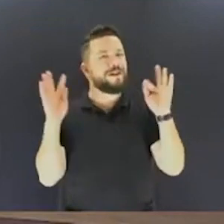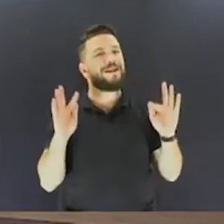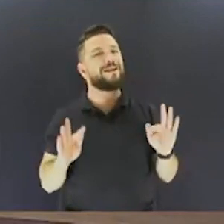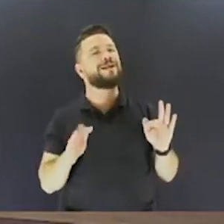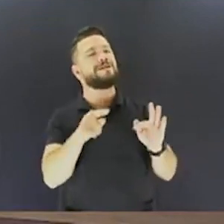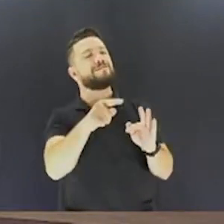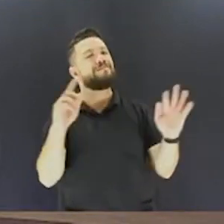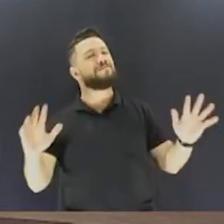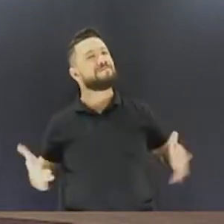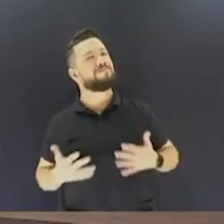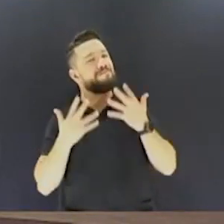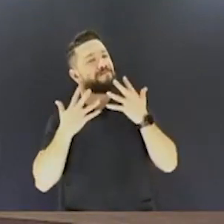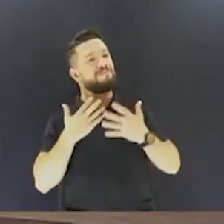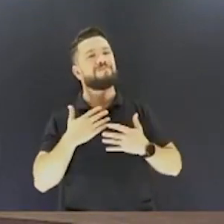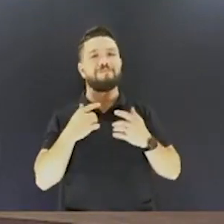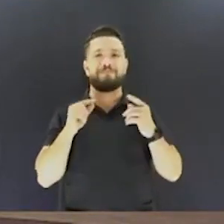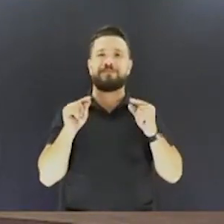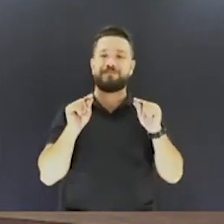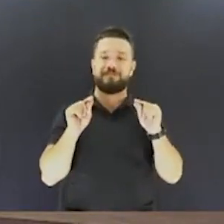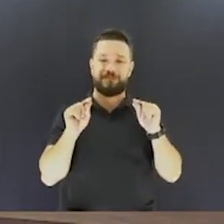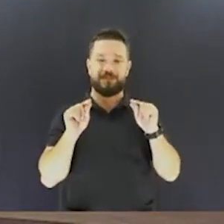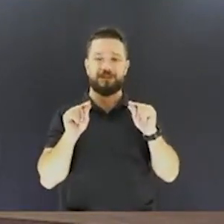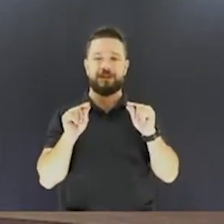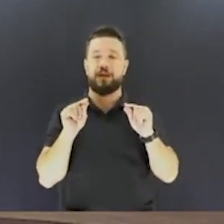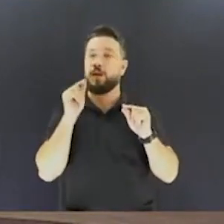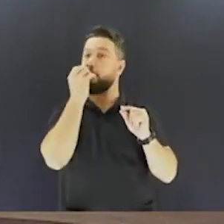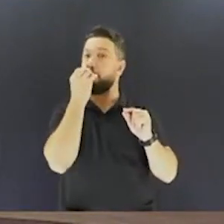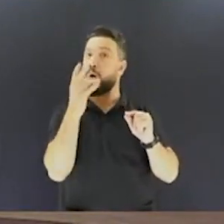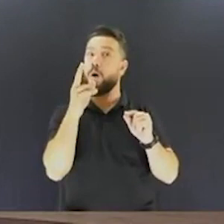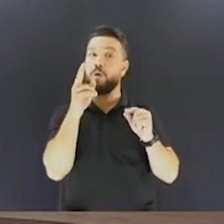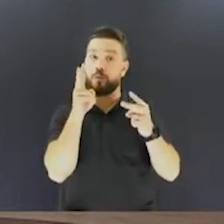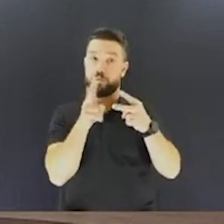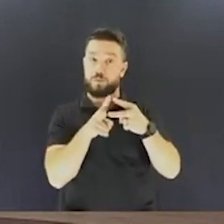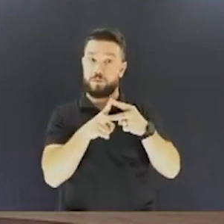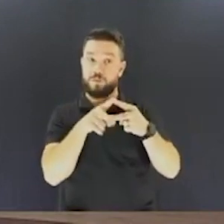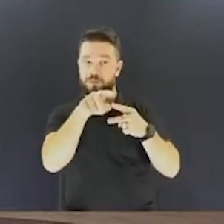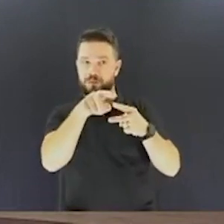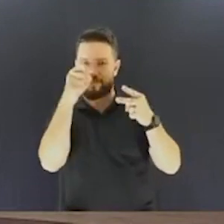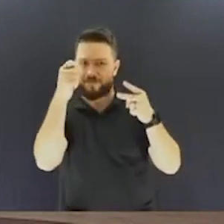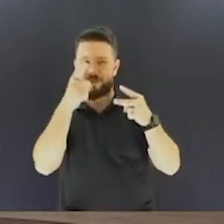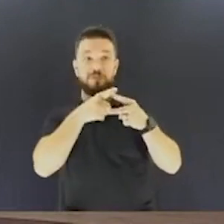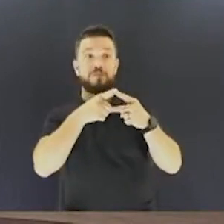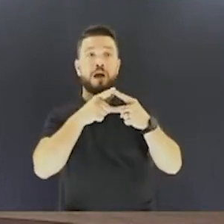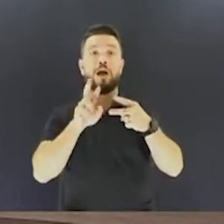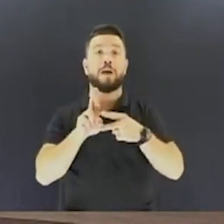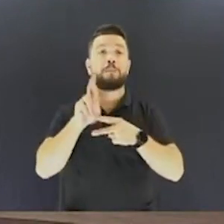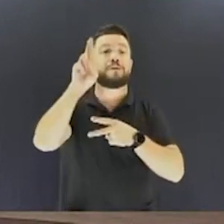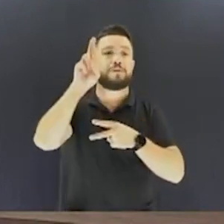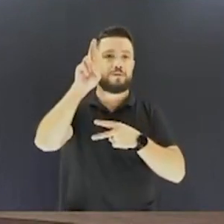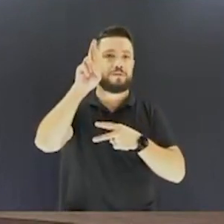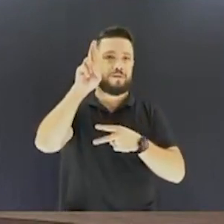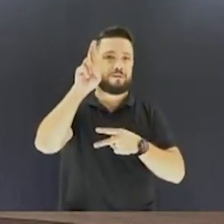que realmente é importante dois aspectos que o senhor citou. Primeiro, a representação popular, ou seja, alguém foi ao